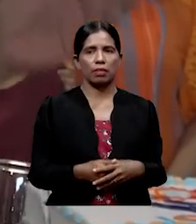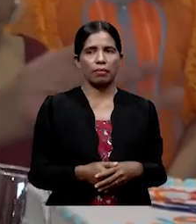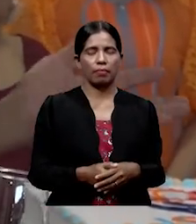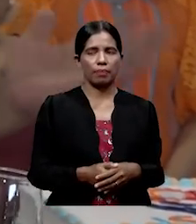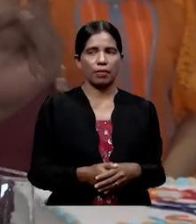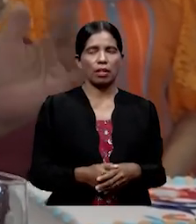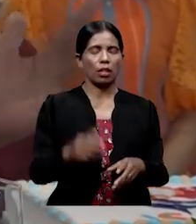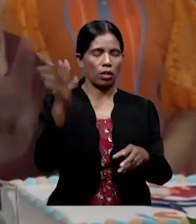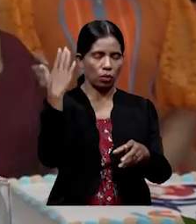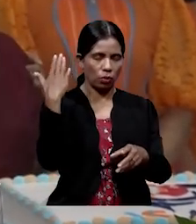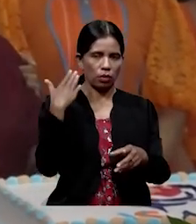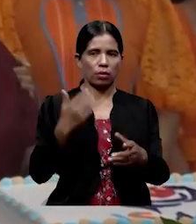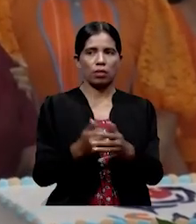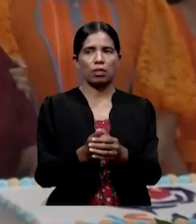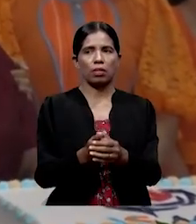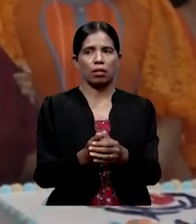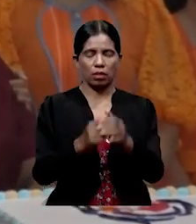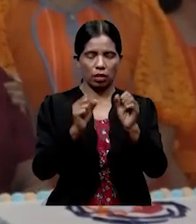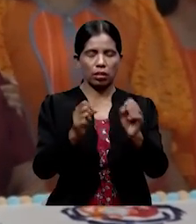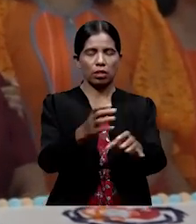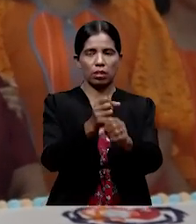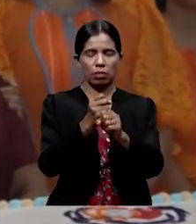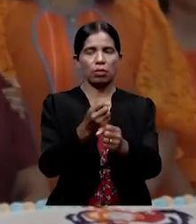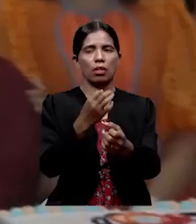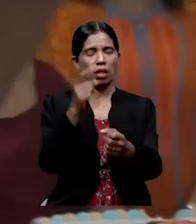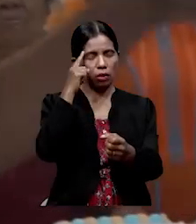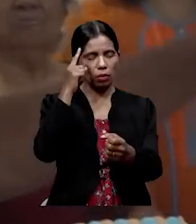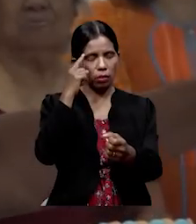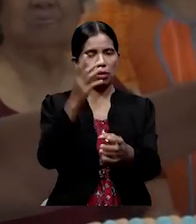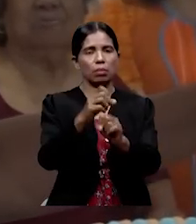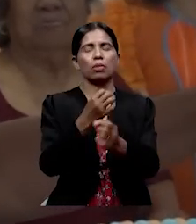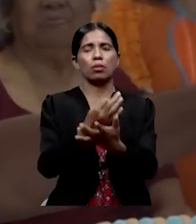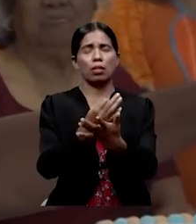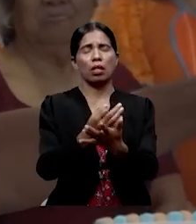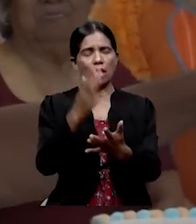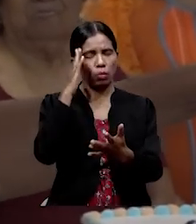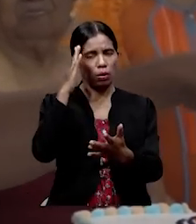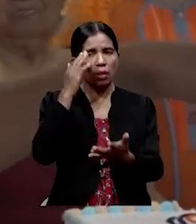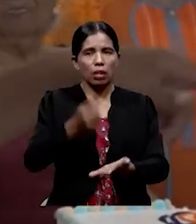Hanoi uluk makan cimosa, Hanoi maka atu kura,